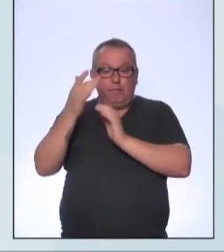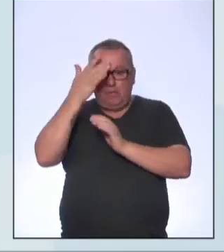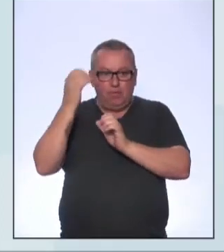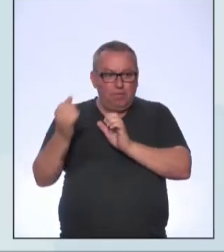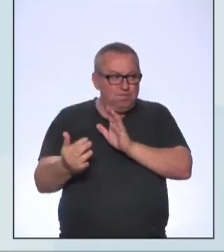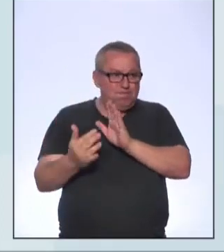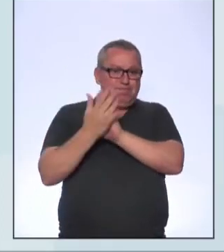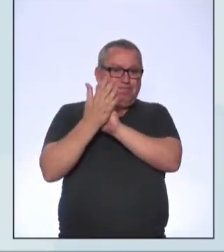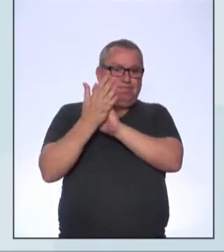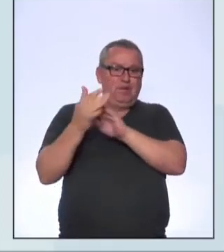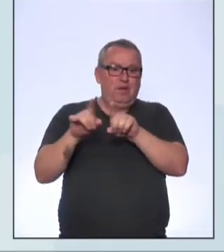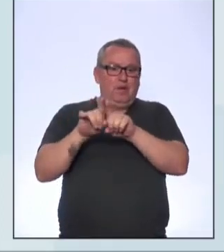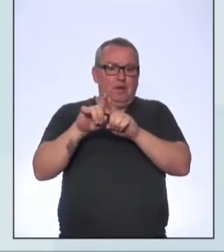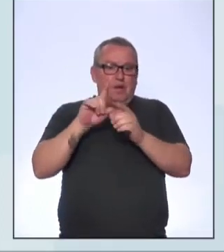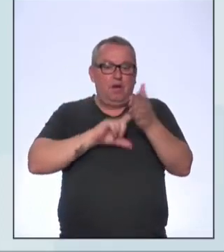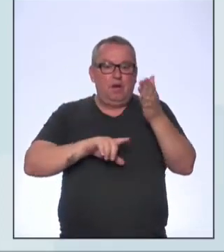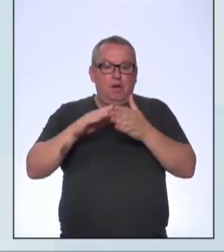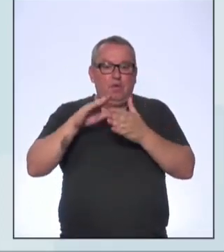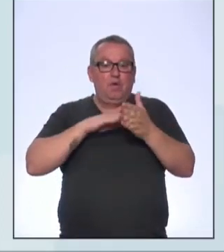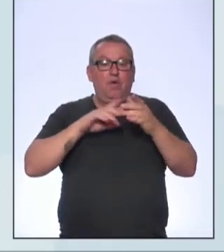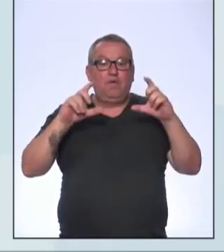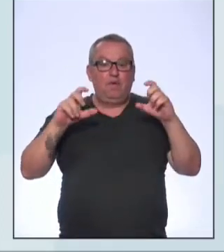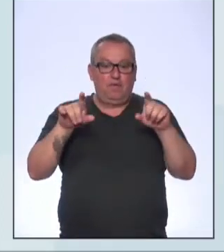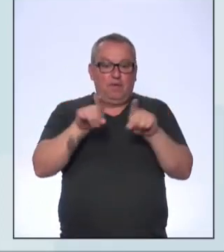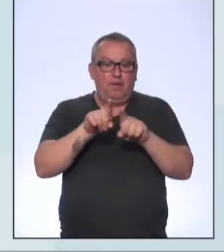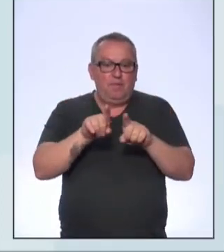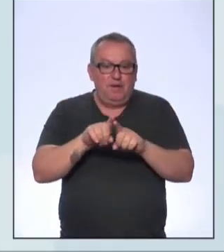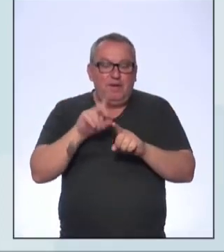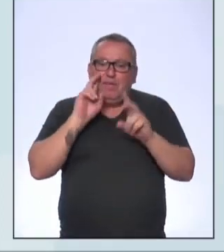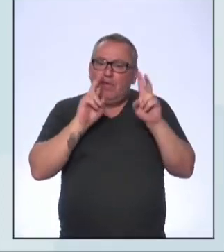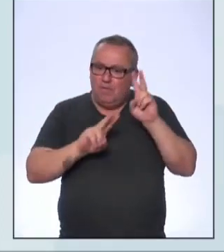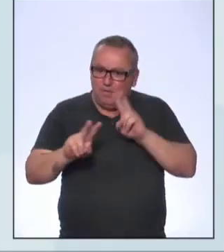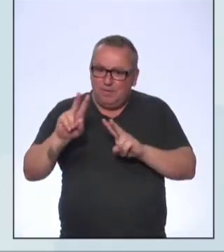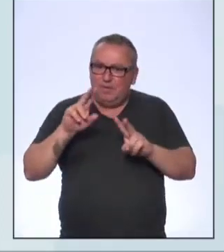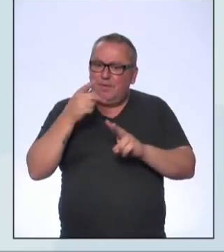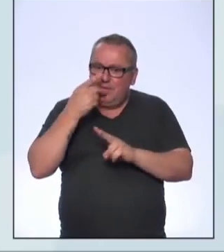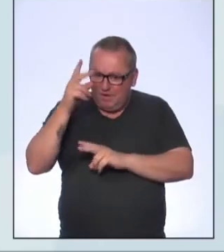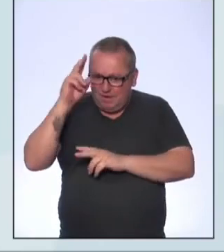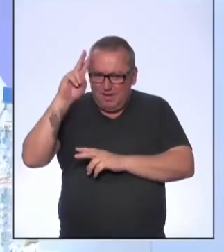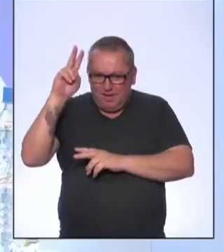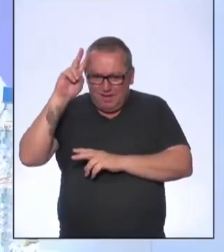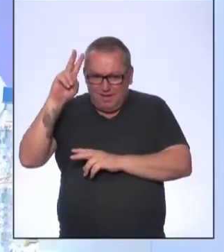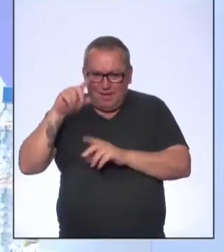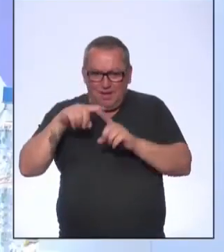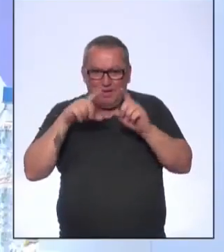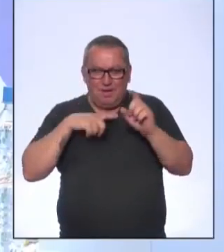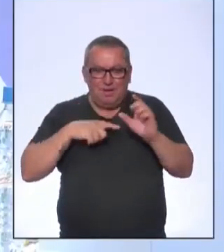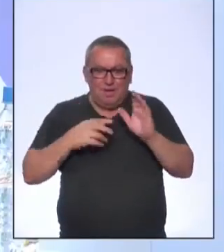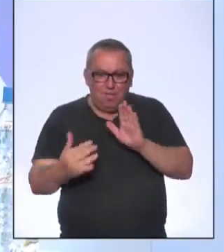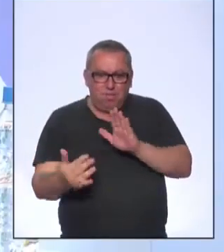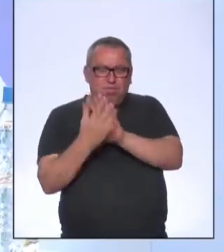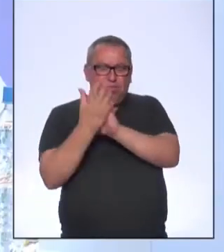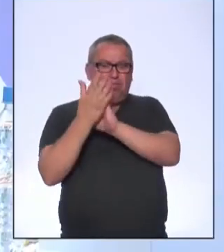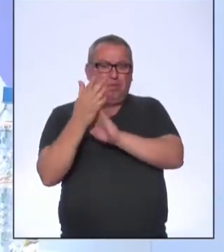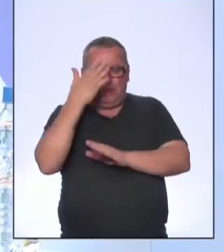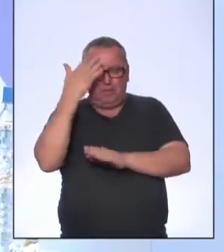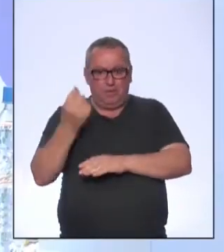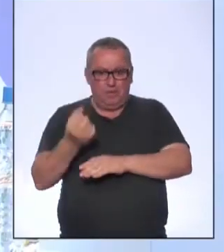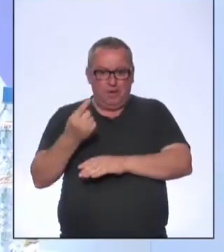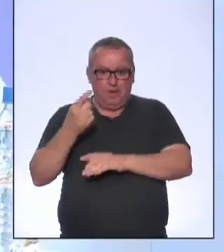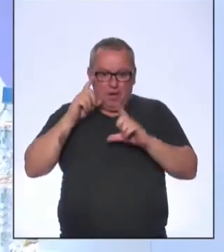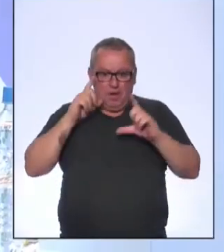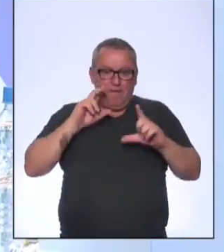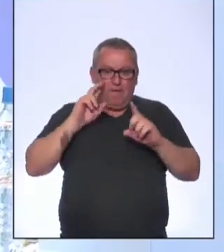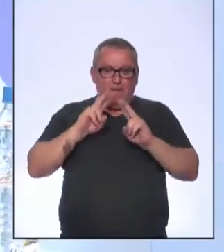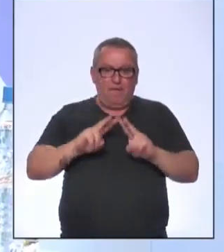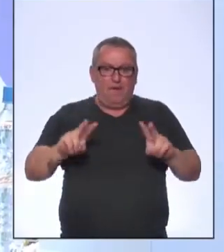Observe que o peso da informação está sobretudo nas fotografias. Foi o visual que eu te falei, né? Realmente, assim, impacta mesmo. Quando você pega aquele